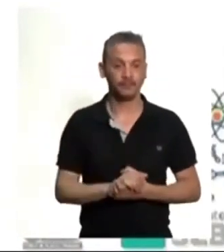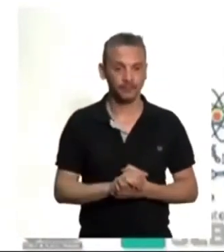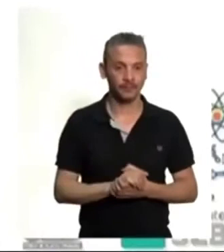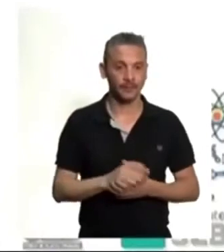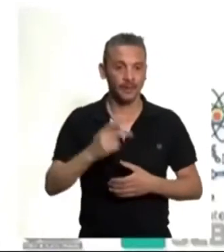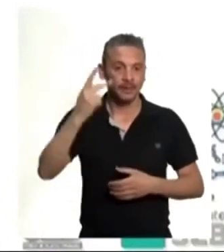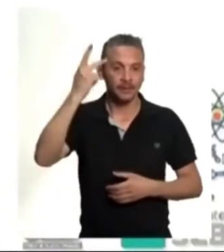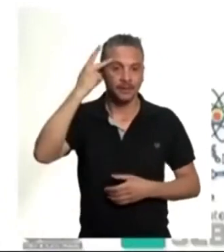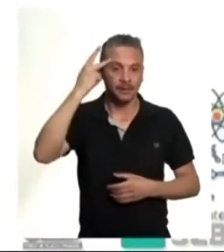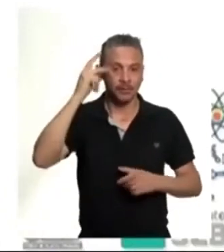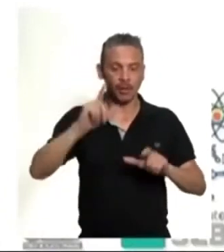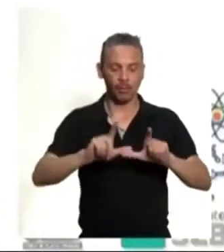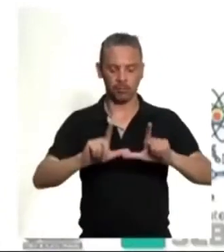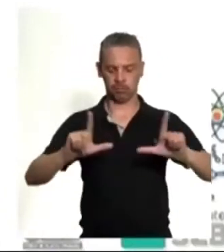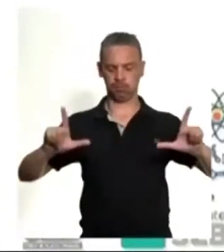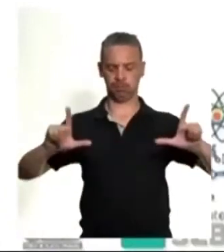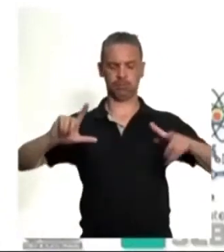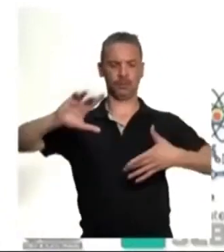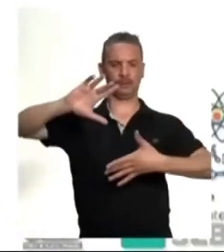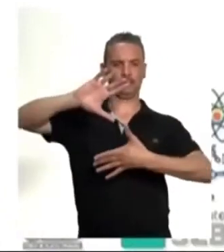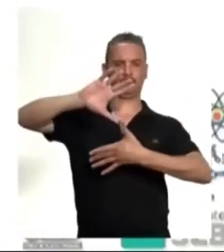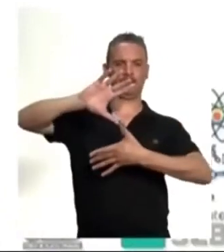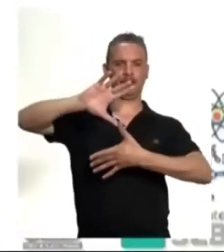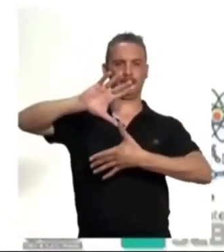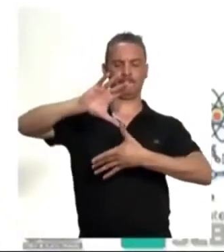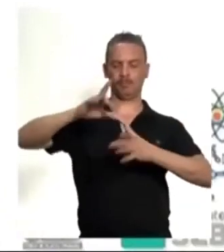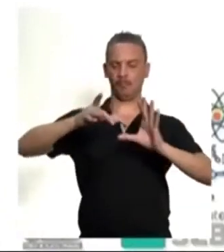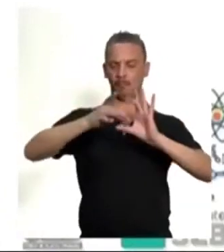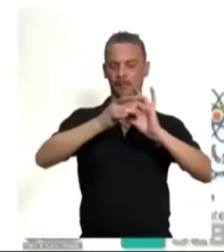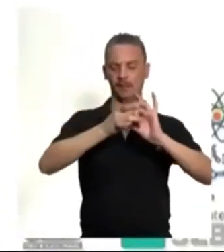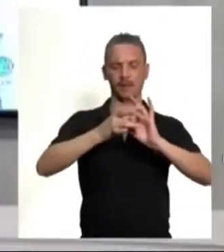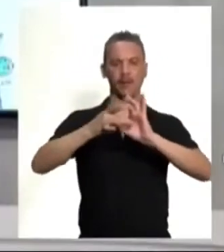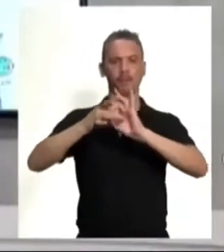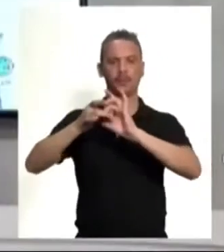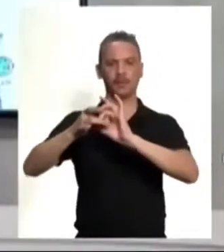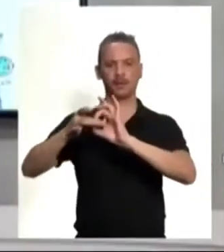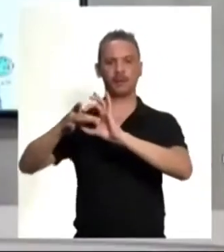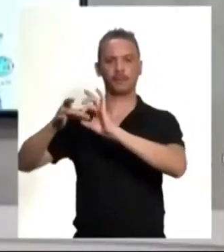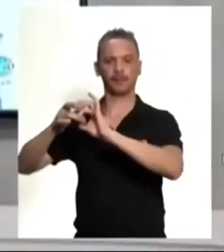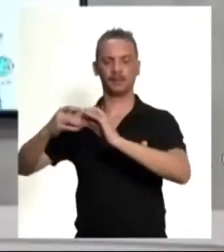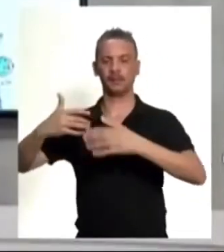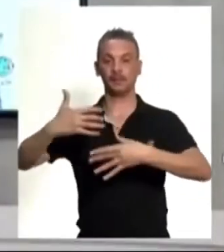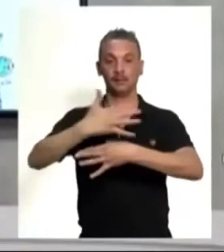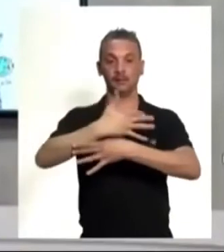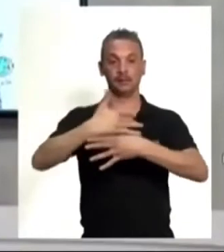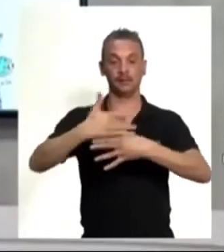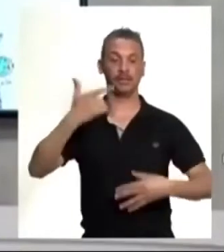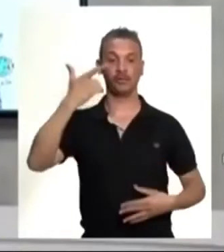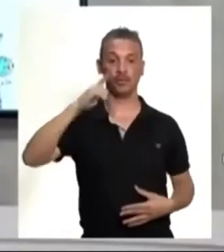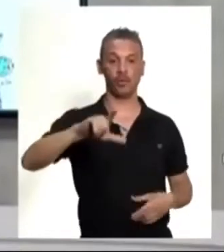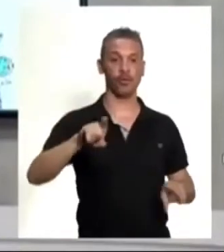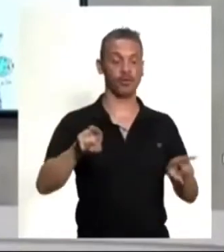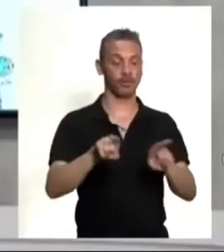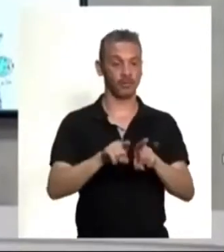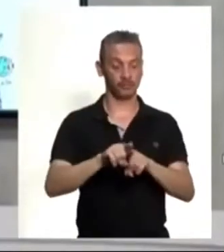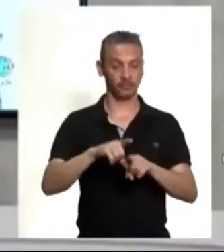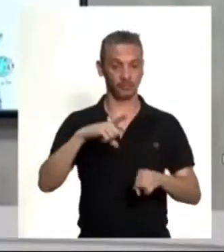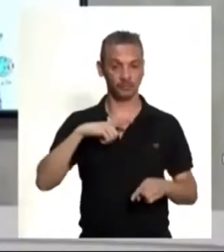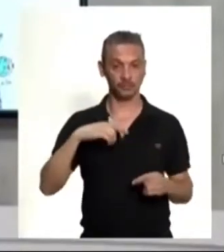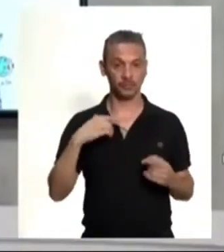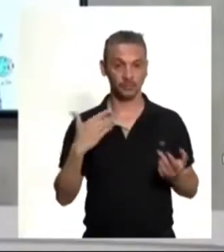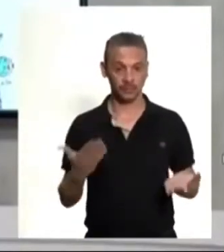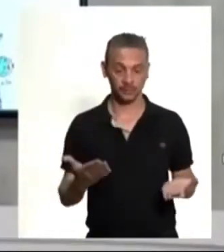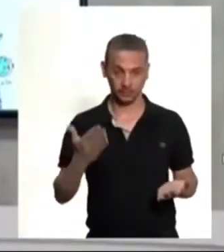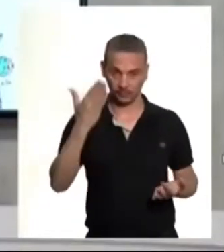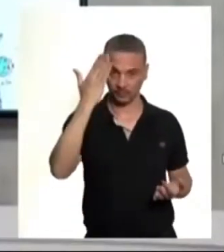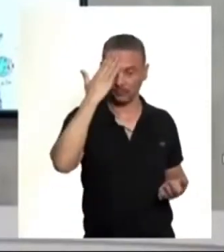São Paulo está conurbada com outras cidades. Bom, galera, um município é vizinho do outro. Não é isso que eu estou